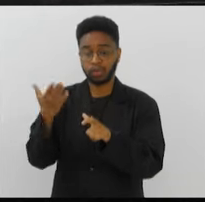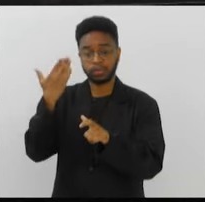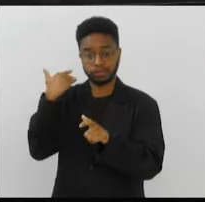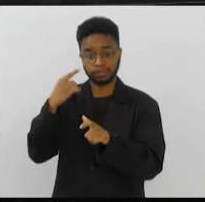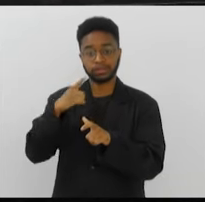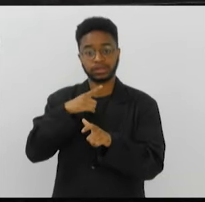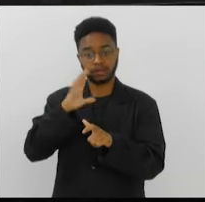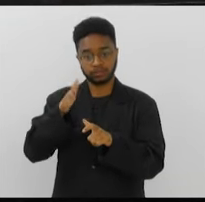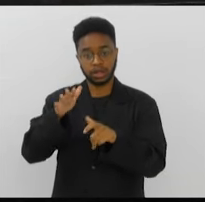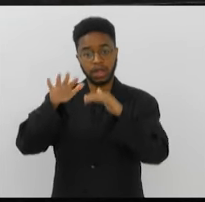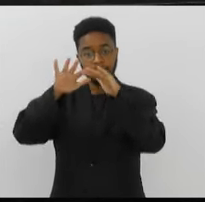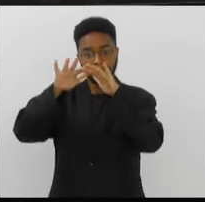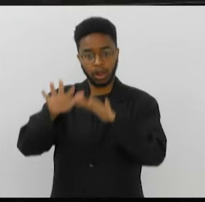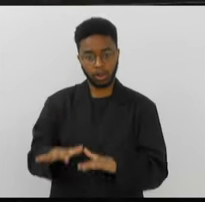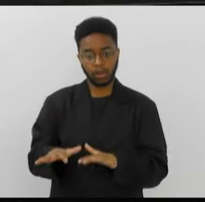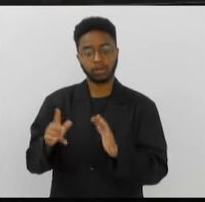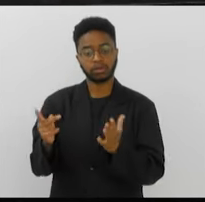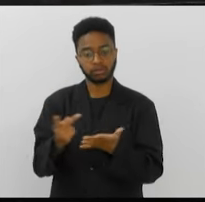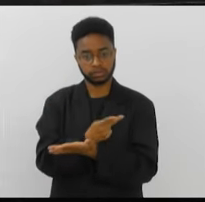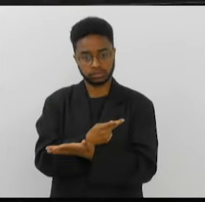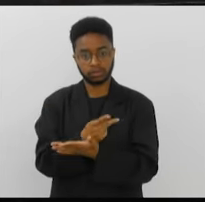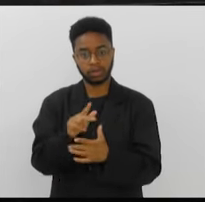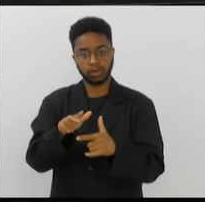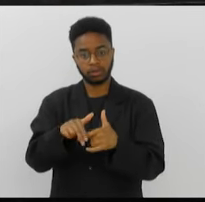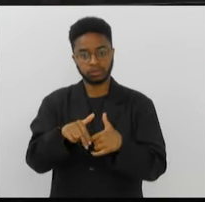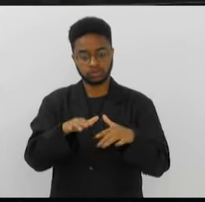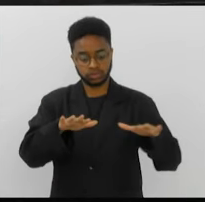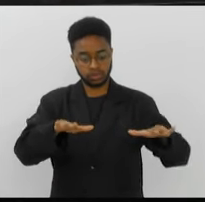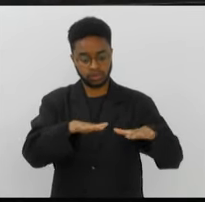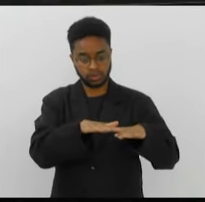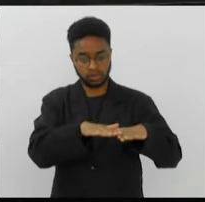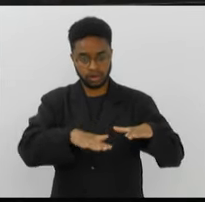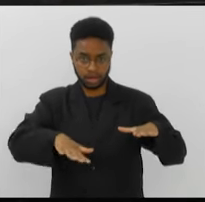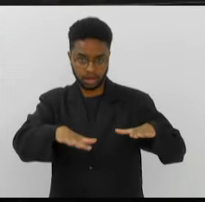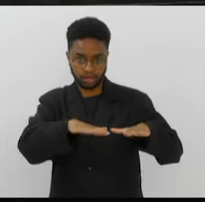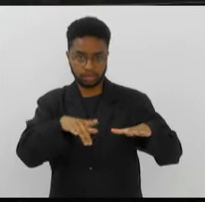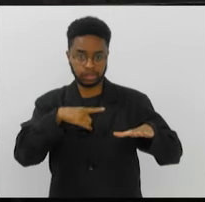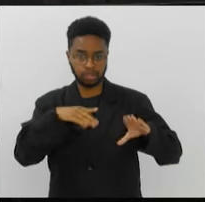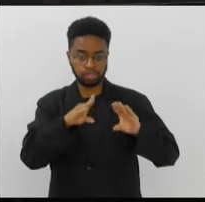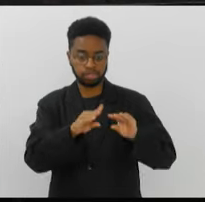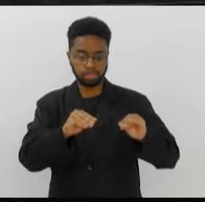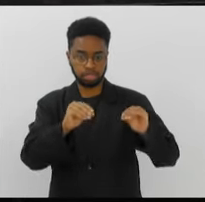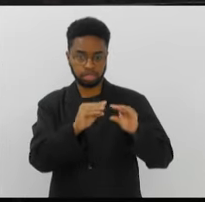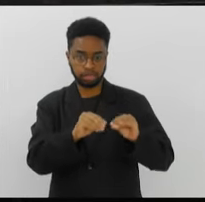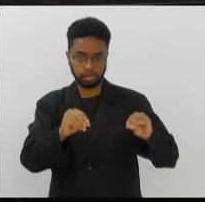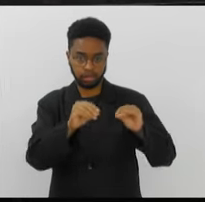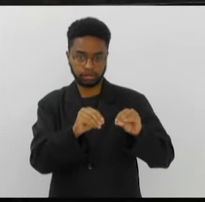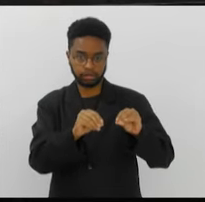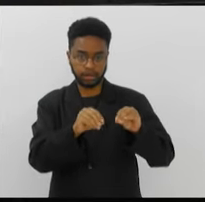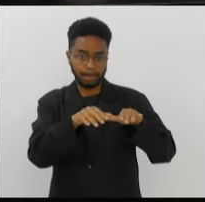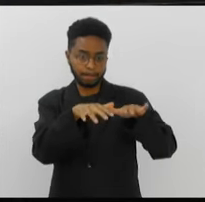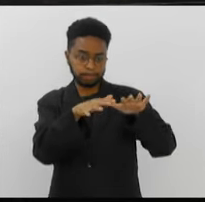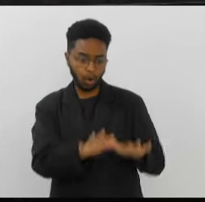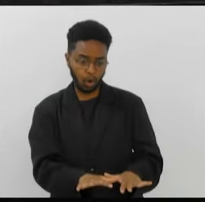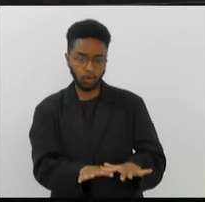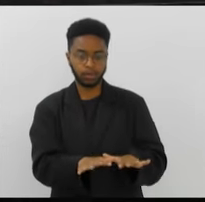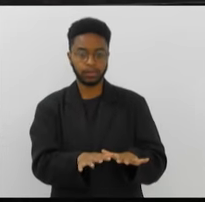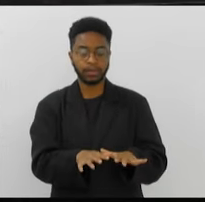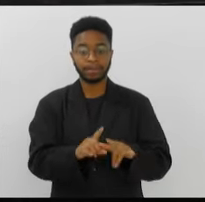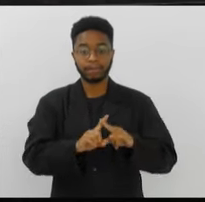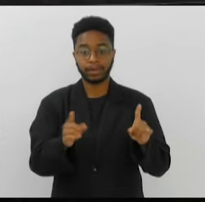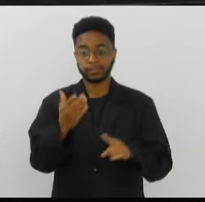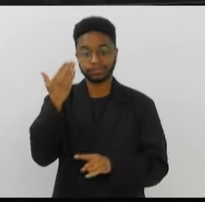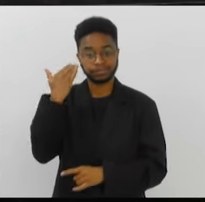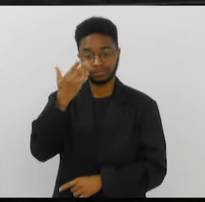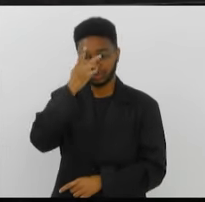de desabamento, um terreno de solo mole, e que ninguém sabia